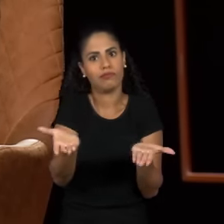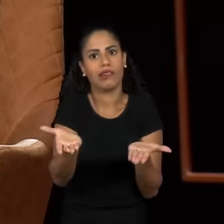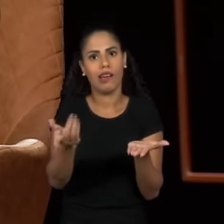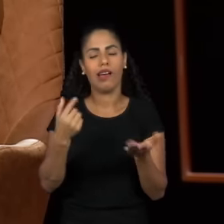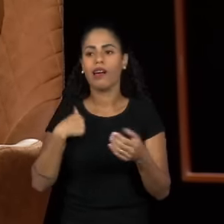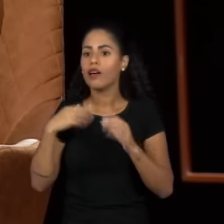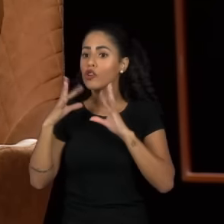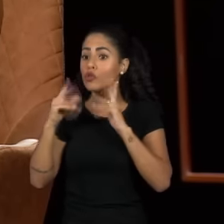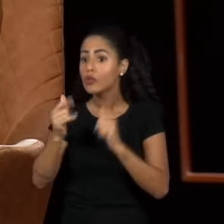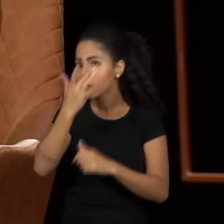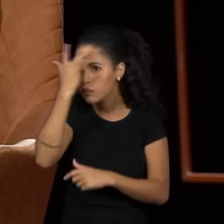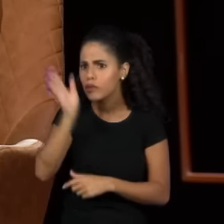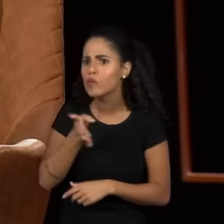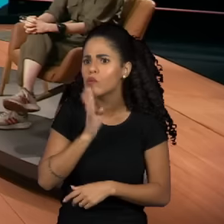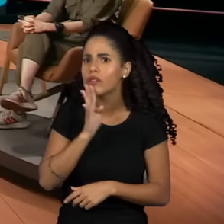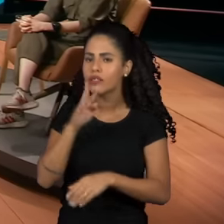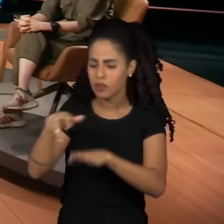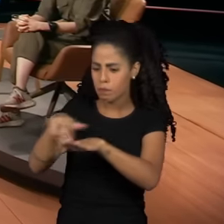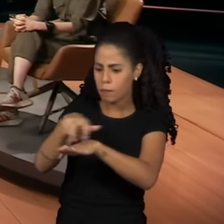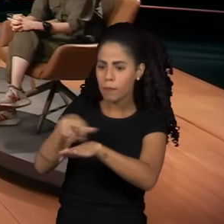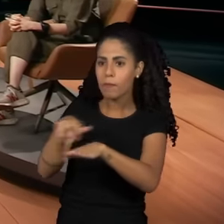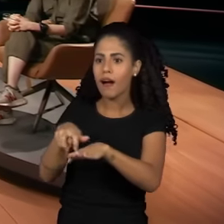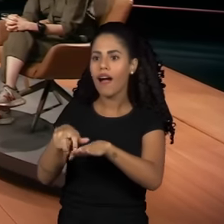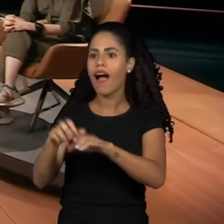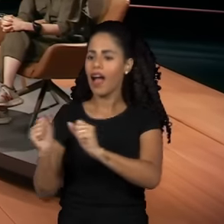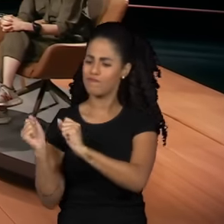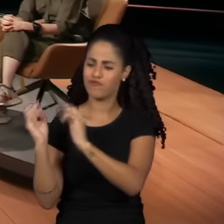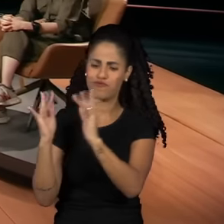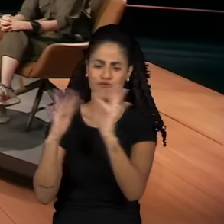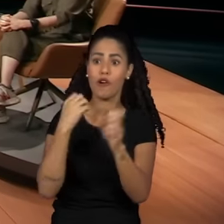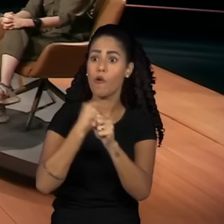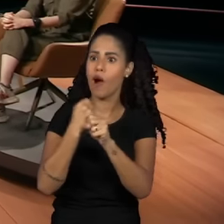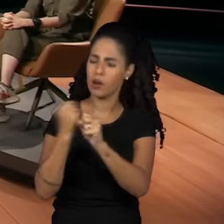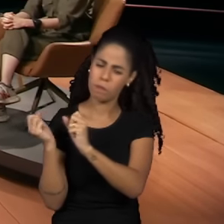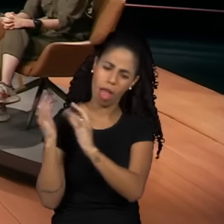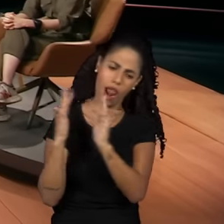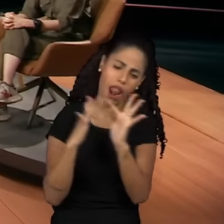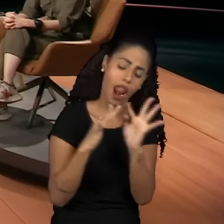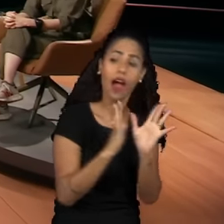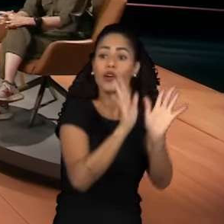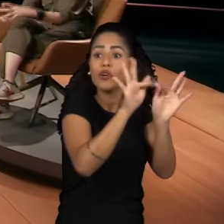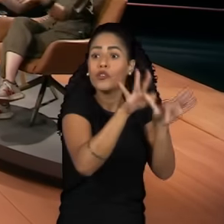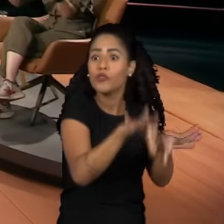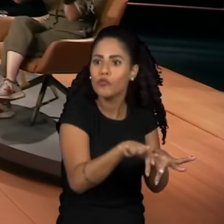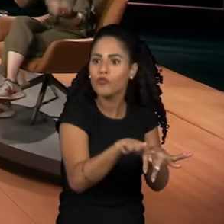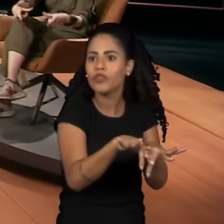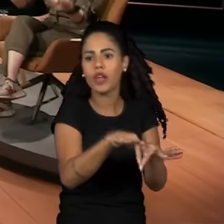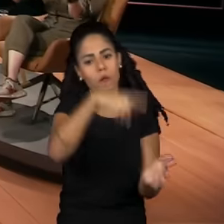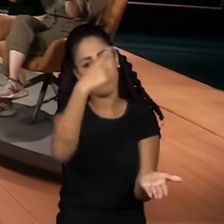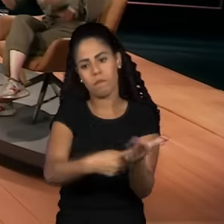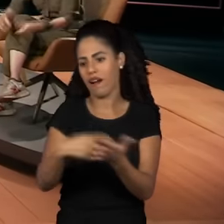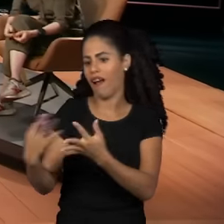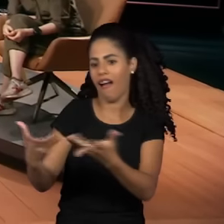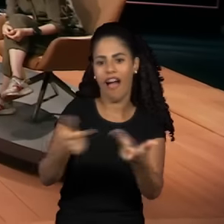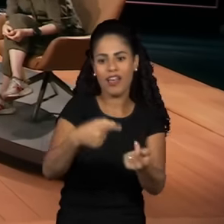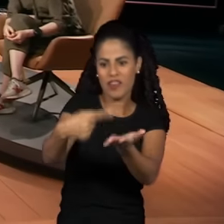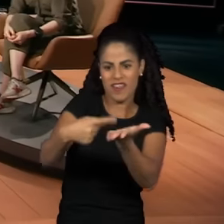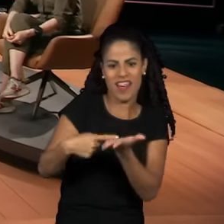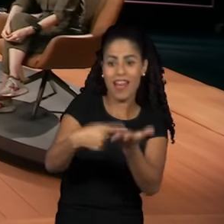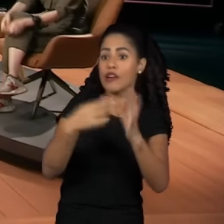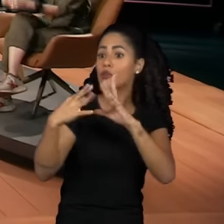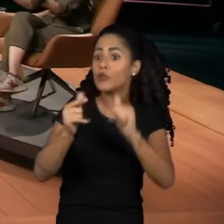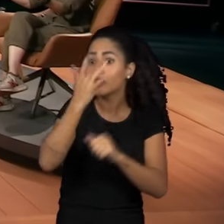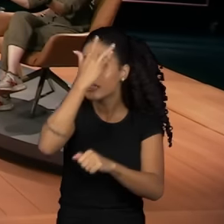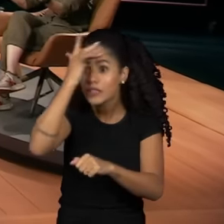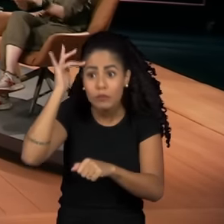todo mundo se conhecia no ônibus. Chegou no final do ano, as pessoas resolveram marcar um churrasco das pessoas que pegavam